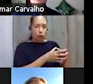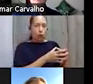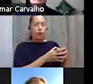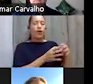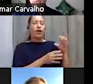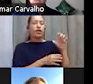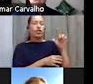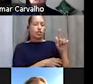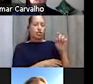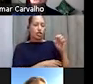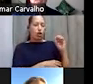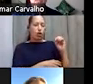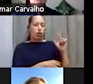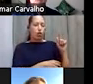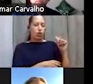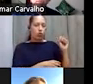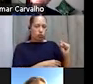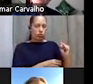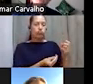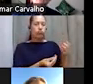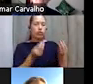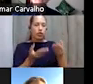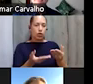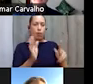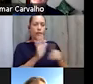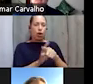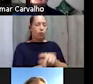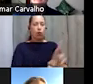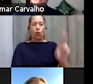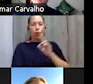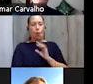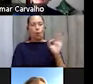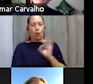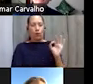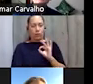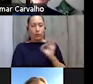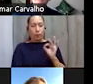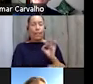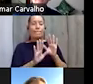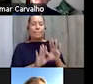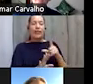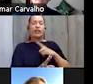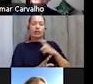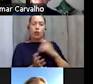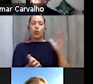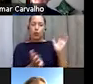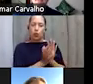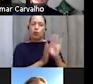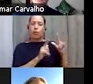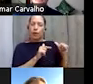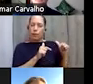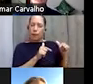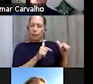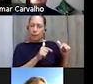proposta para a Agência Nacional de Mineração, não houve resposta ainda, mas há um movimento para que